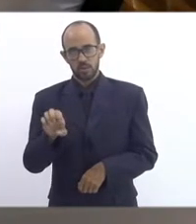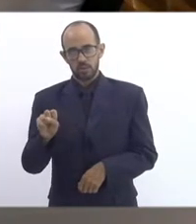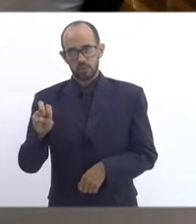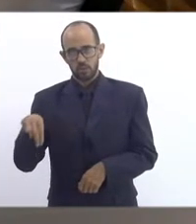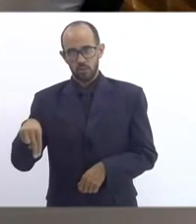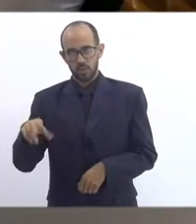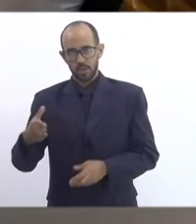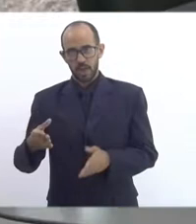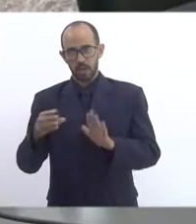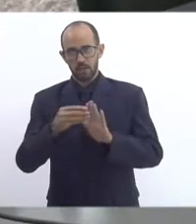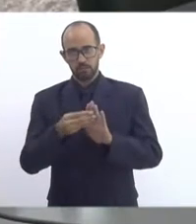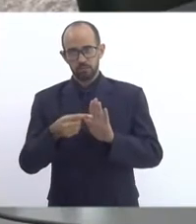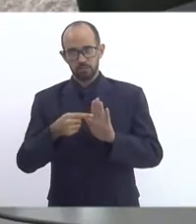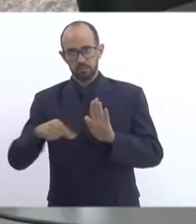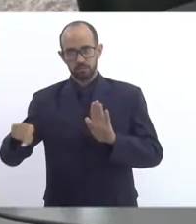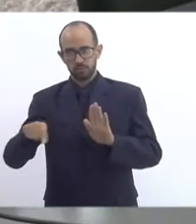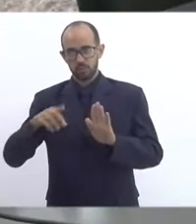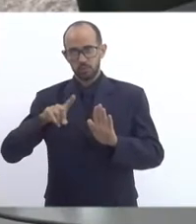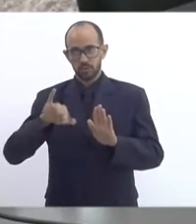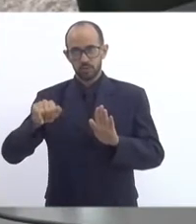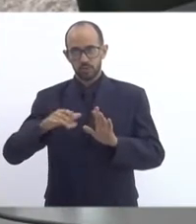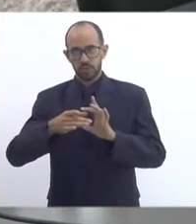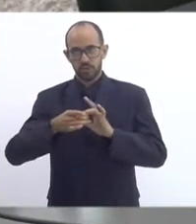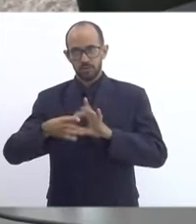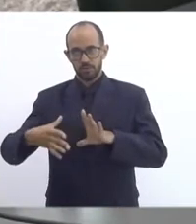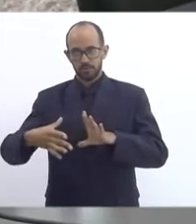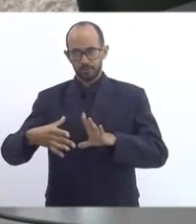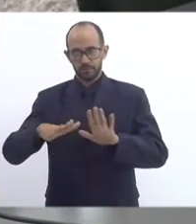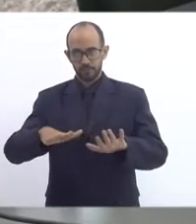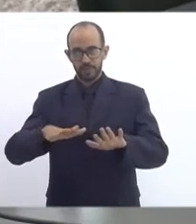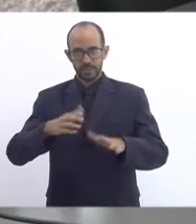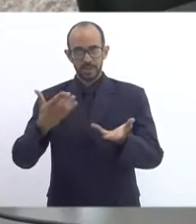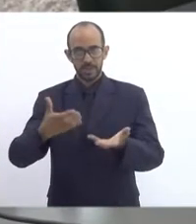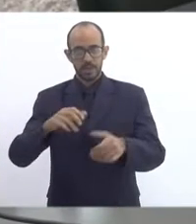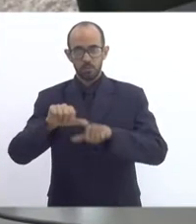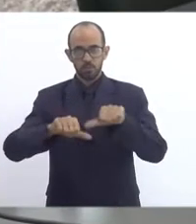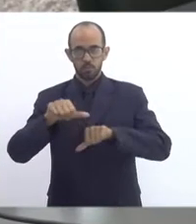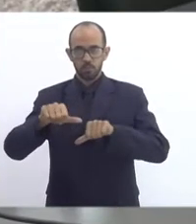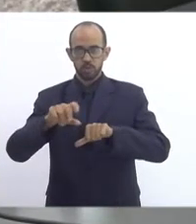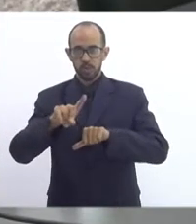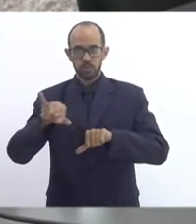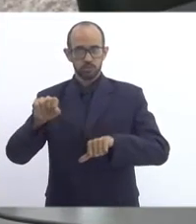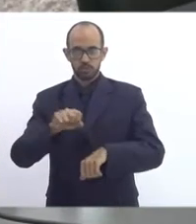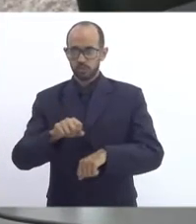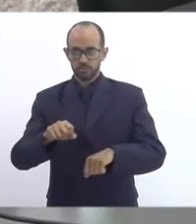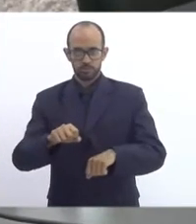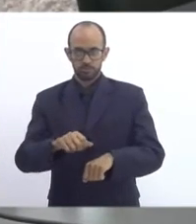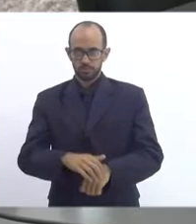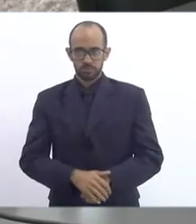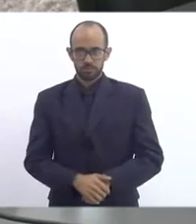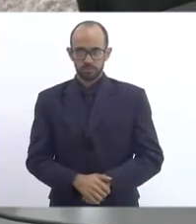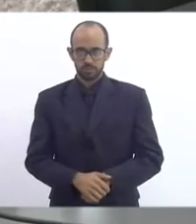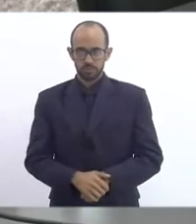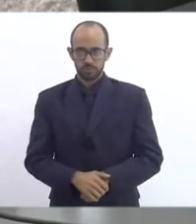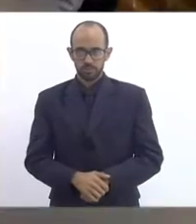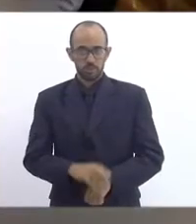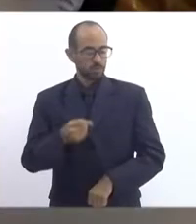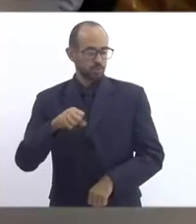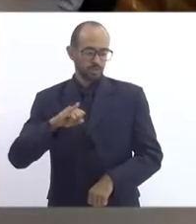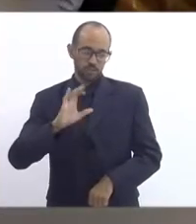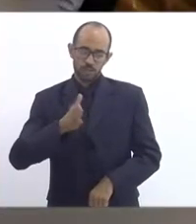oficial o Dia Estadual em Defesa da Liberdade e da Democracia. Na verdade, ele está tentando mudar a data. Não dá para mudar. Não. Já tem, já tem. Não